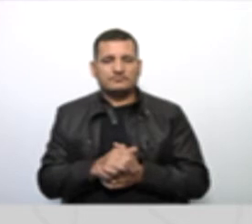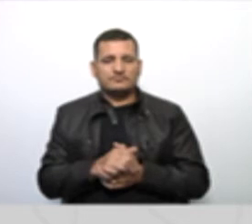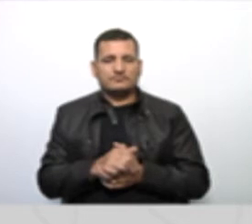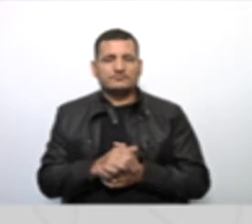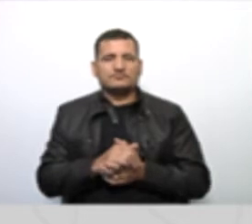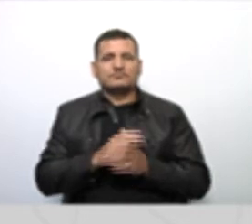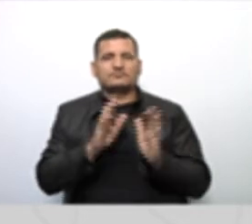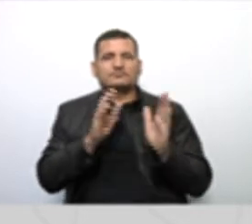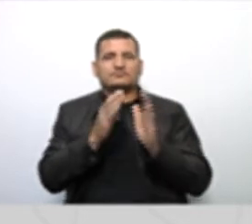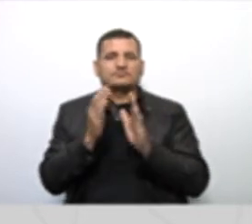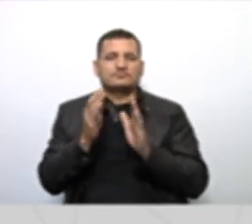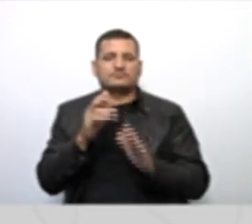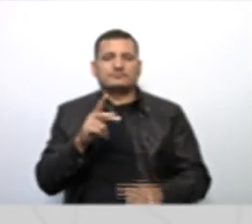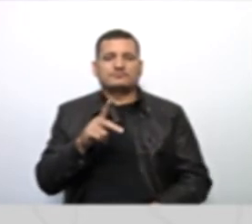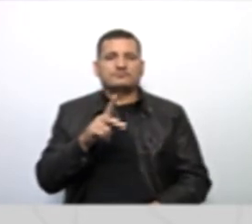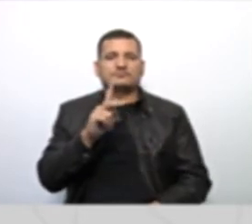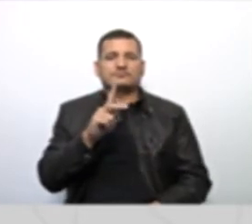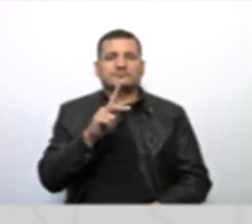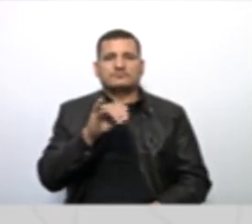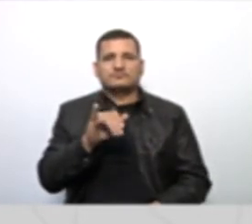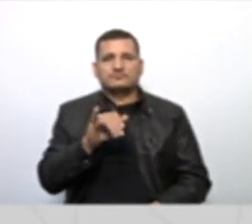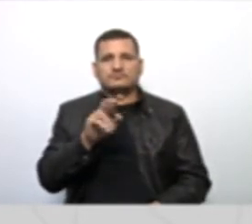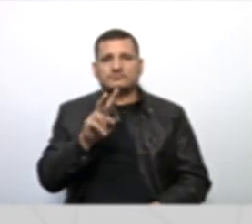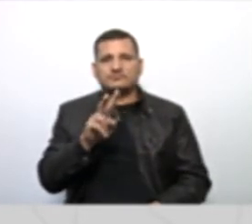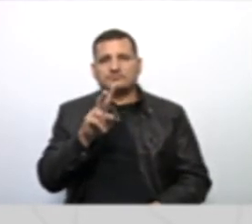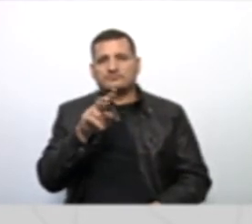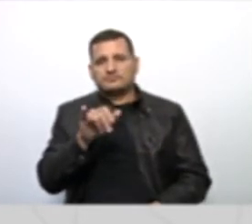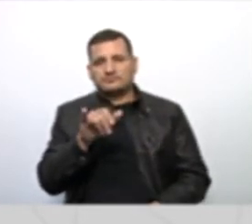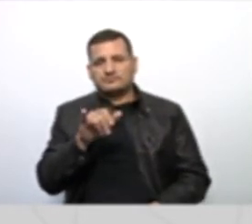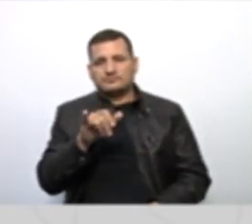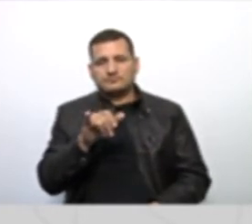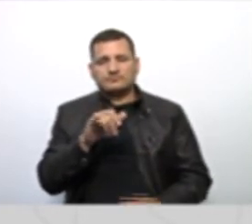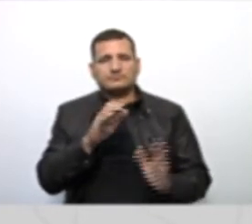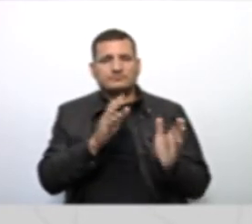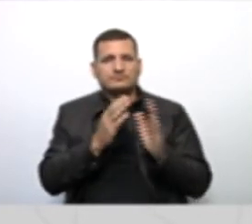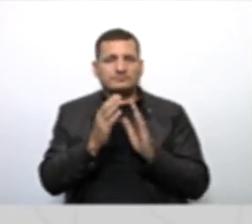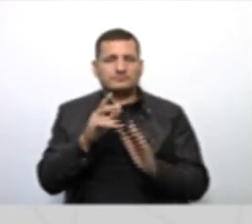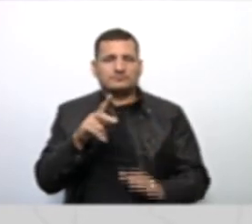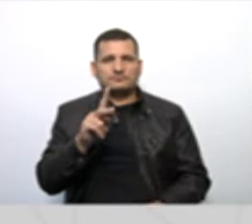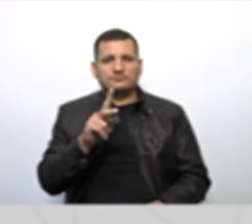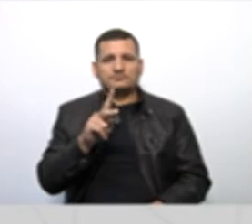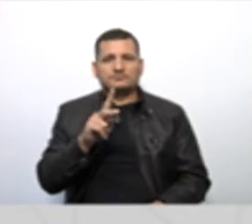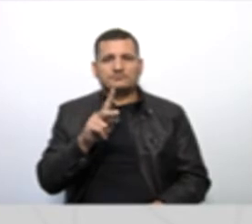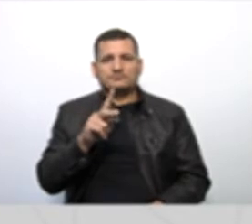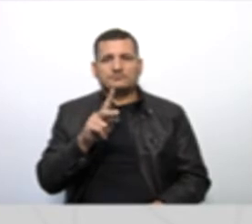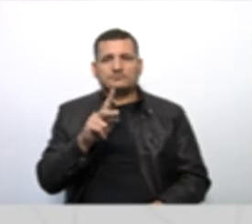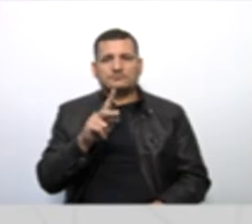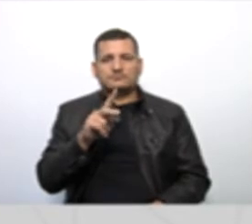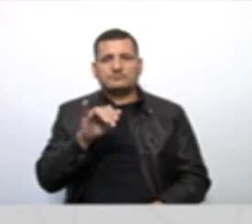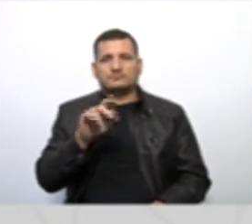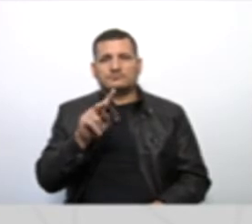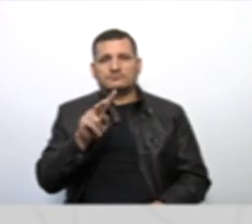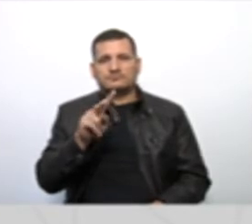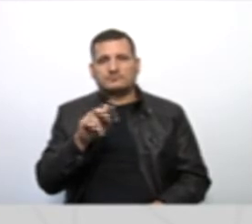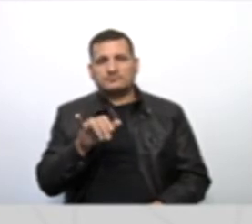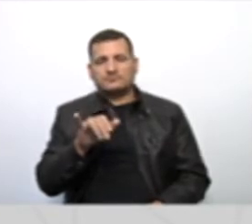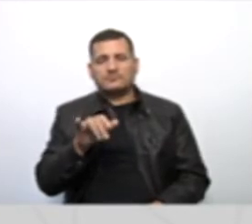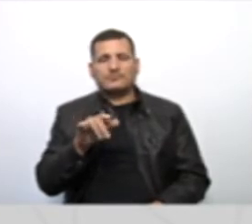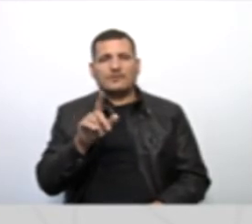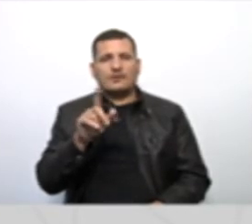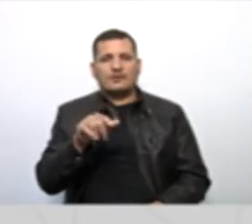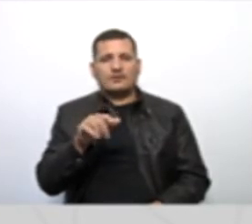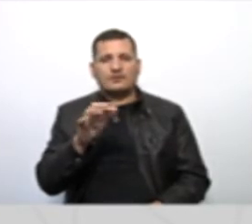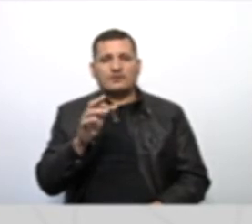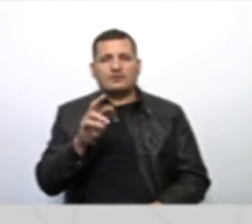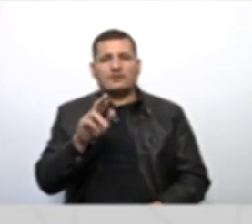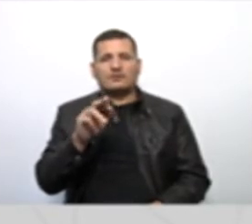Vamos falar sobre a biblioteca Kivy. Então, a biblioteca Kivy é um framework, né, como que eu já falei em aulas passadas, para